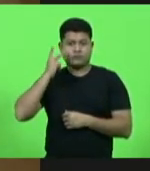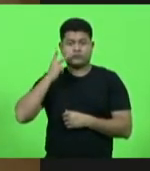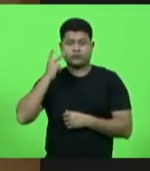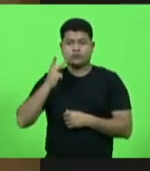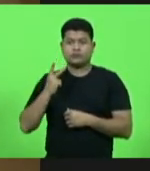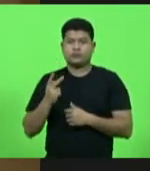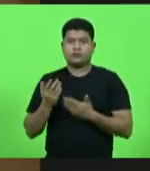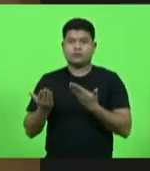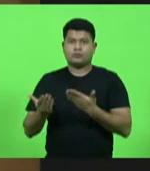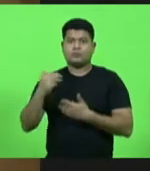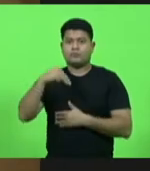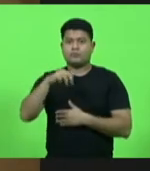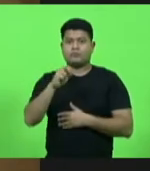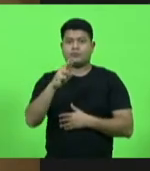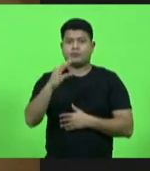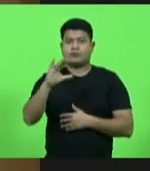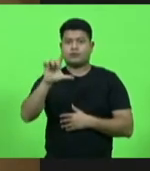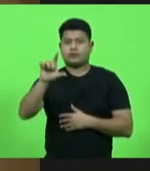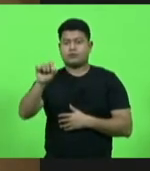Marcelo Achute,